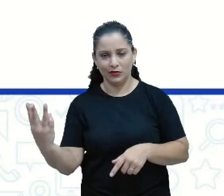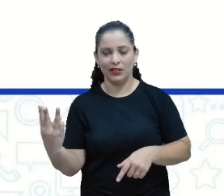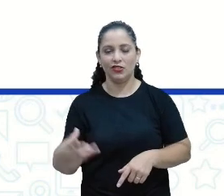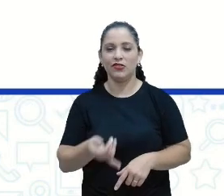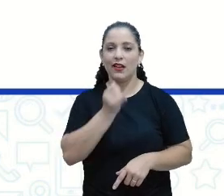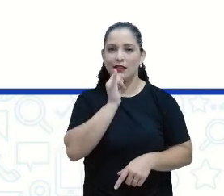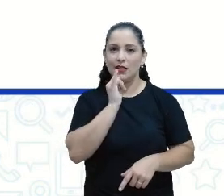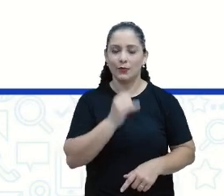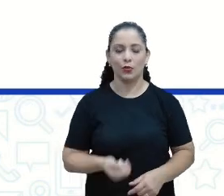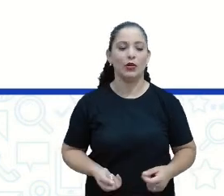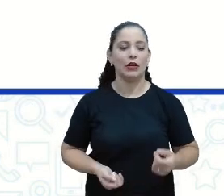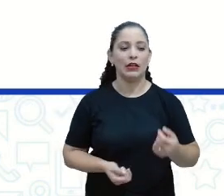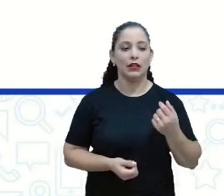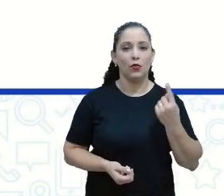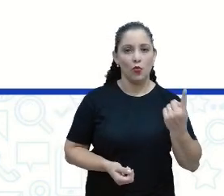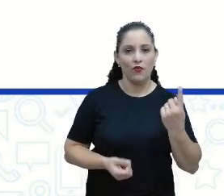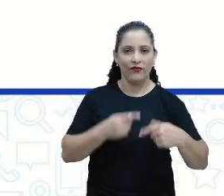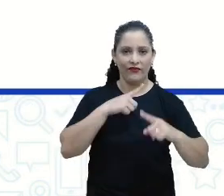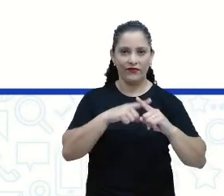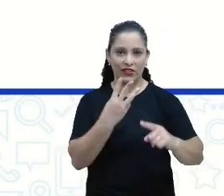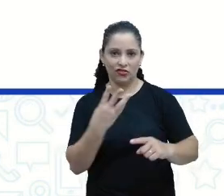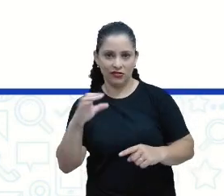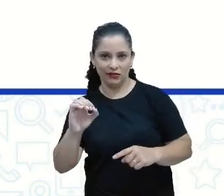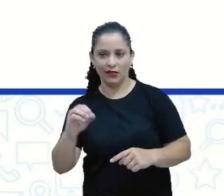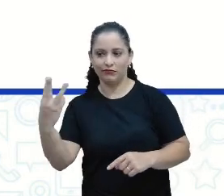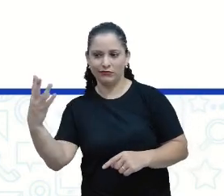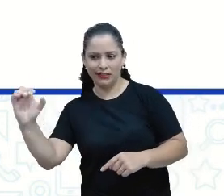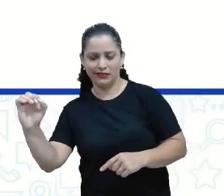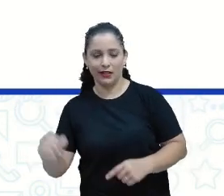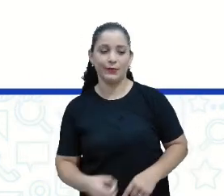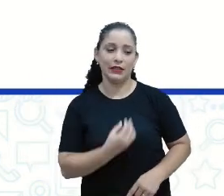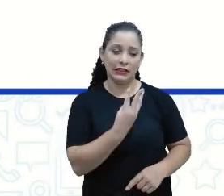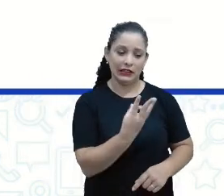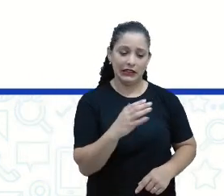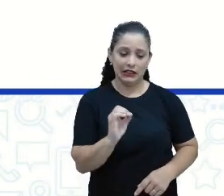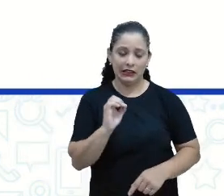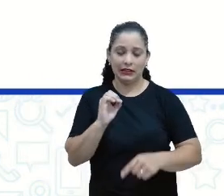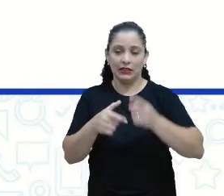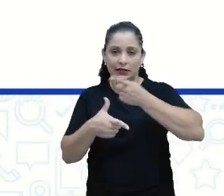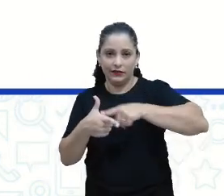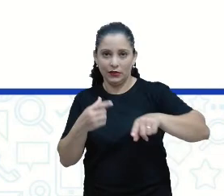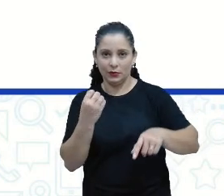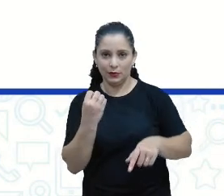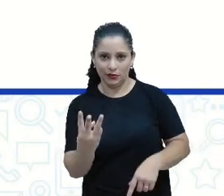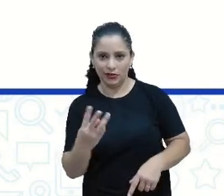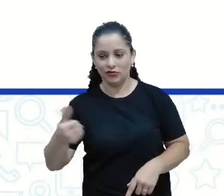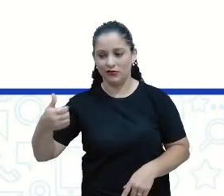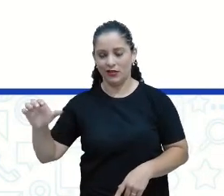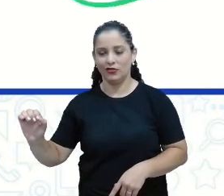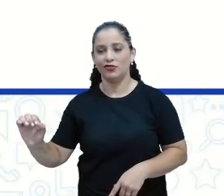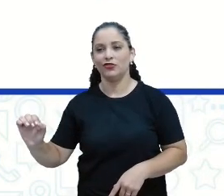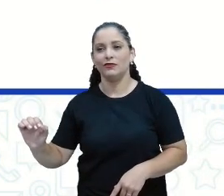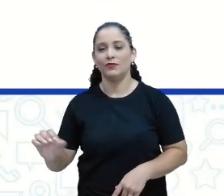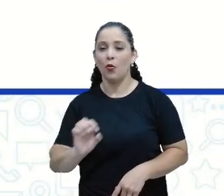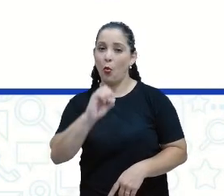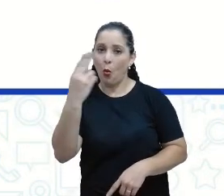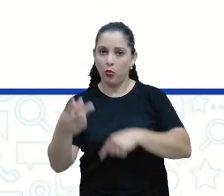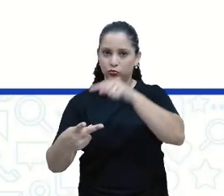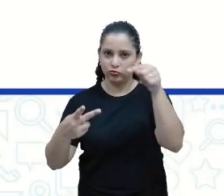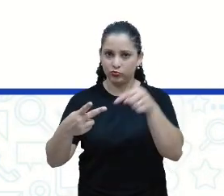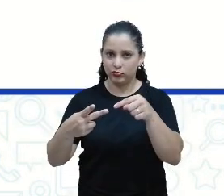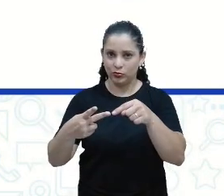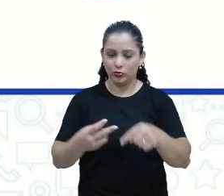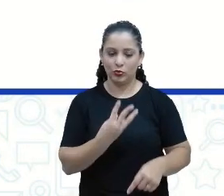tenho 30 vezes 1 dá 30, 30 dividido por 3 dá igual a 10. Ou você pega o 30